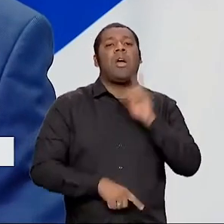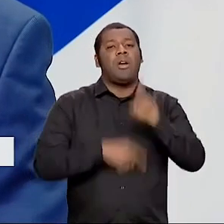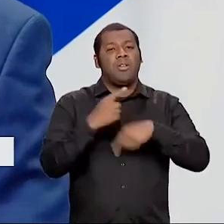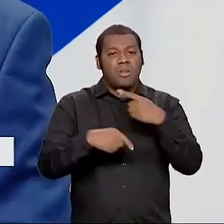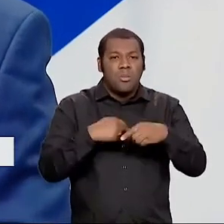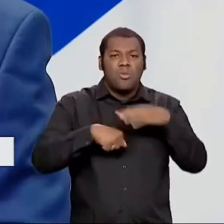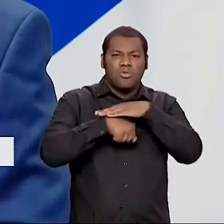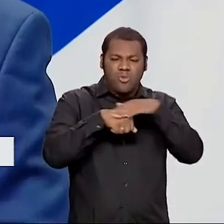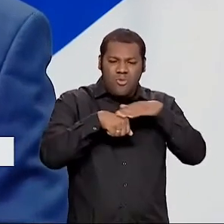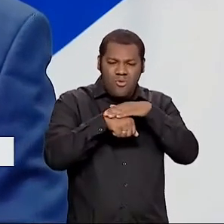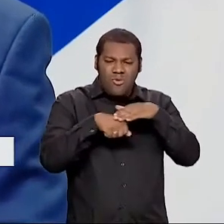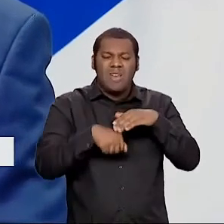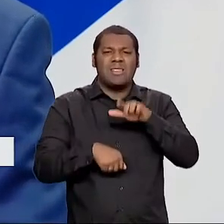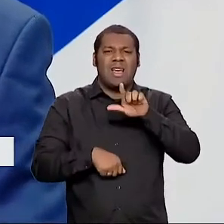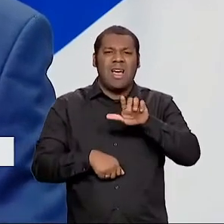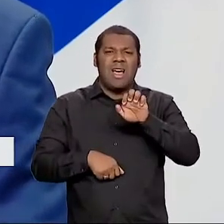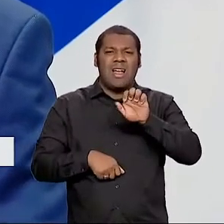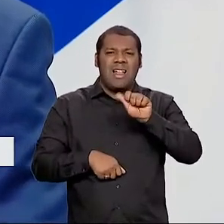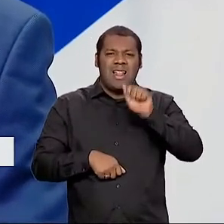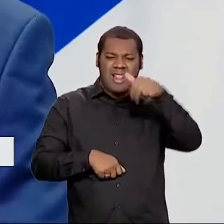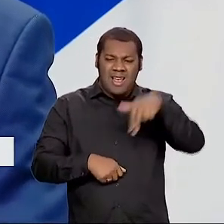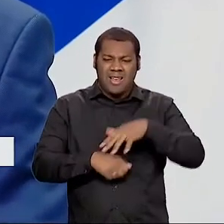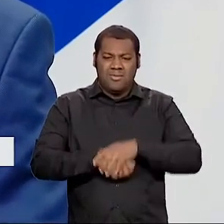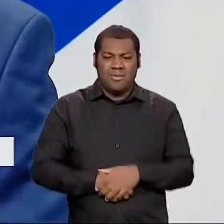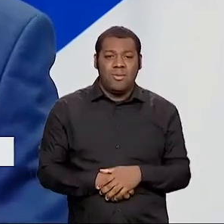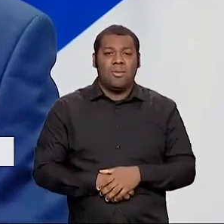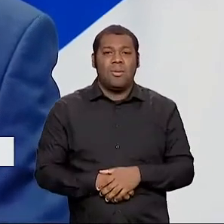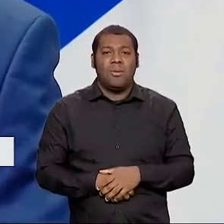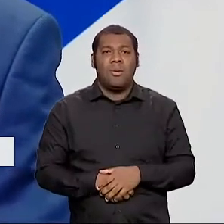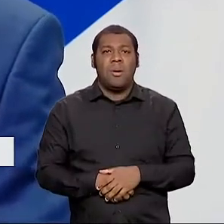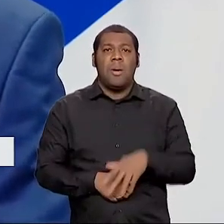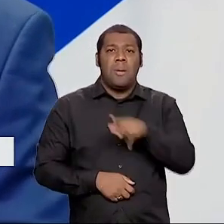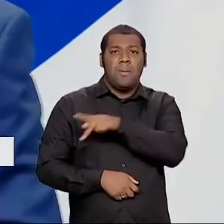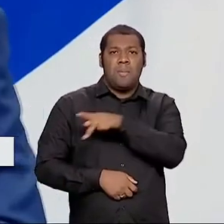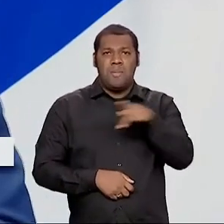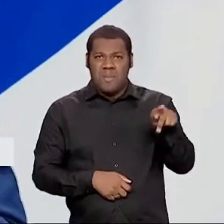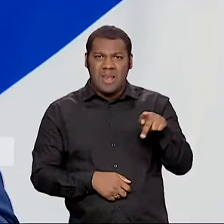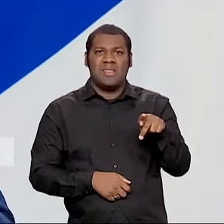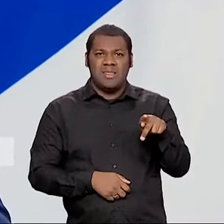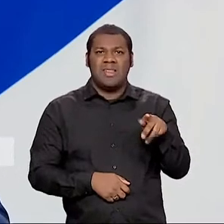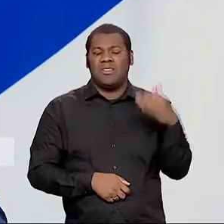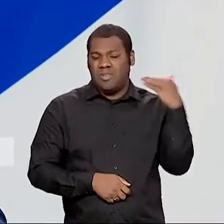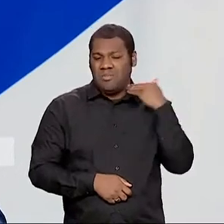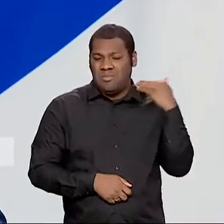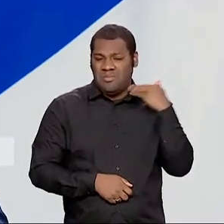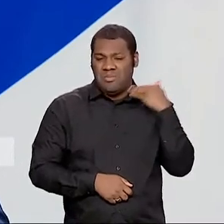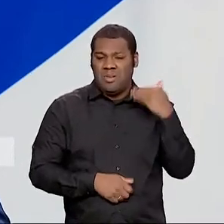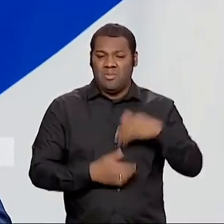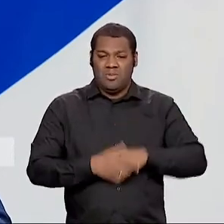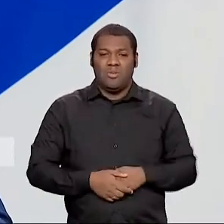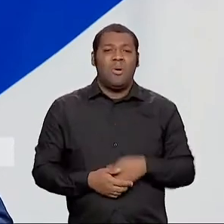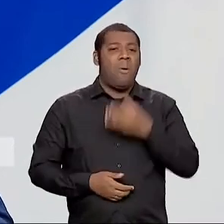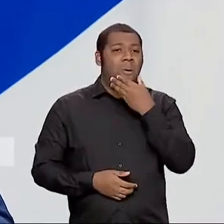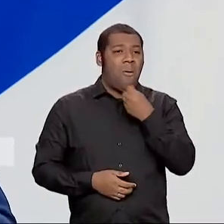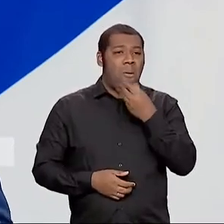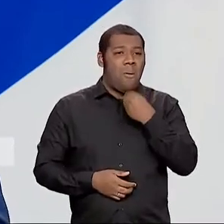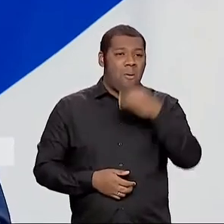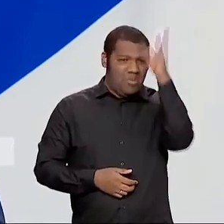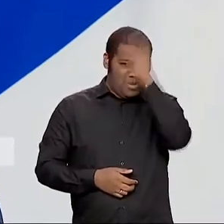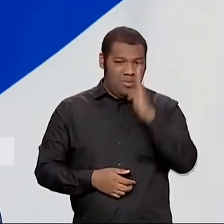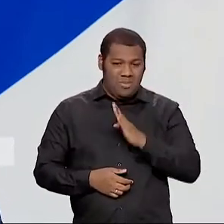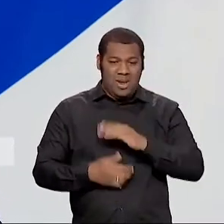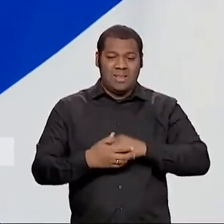conversa com o Lian, com o nosso presidente do BID. Ou seja, um brasileiro que está lá